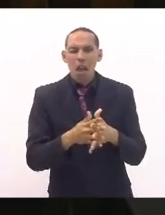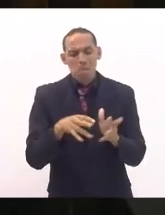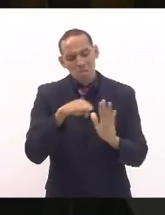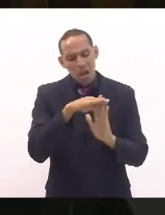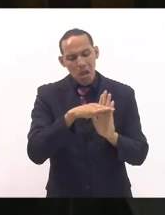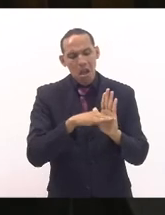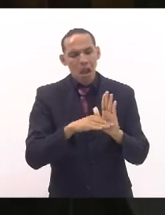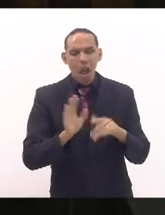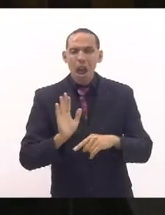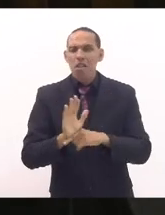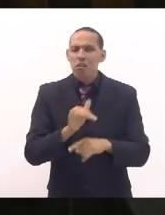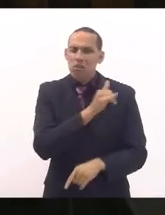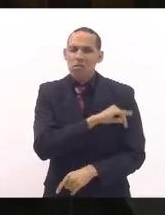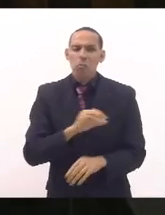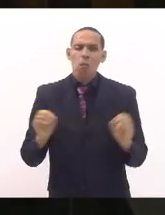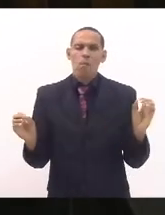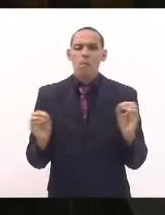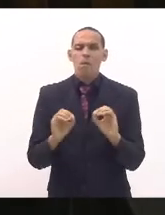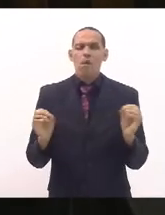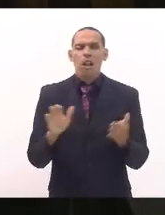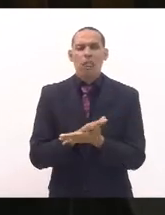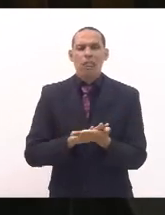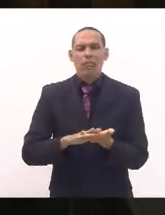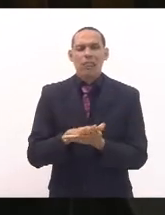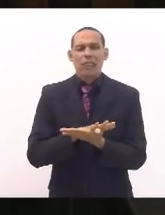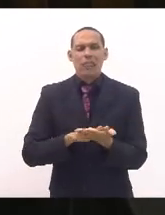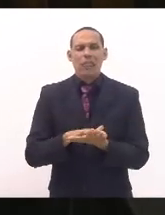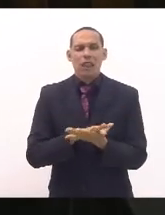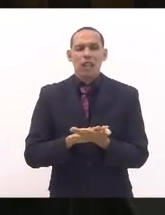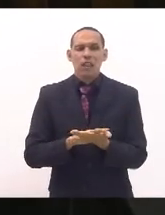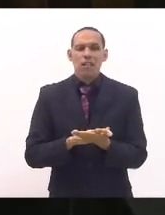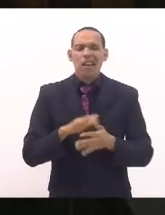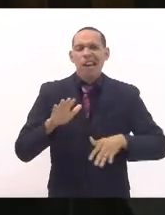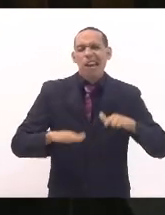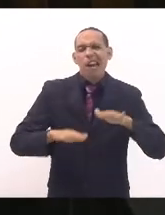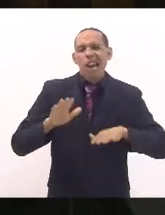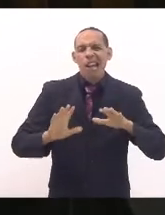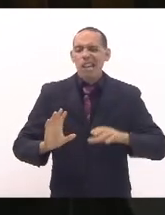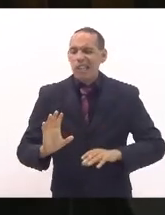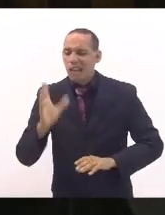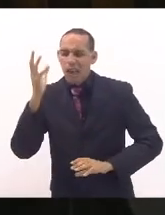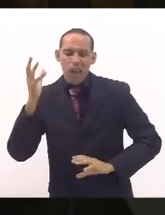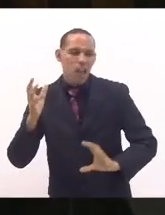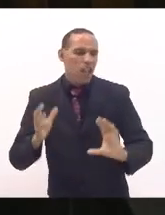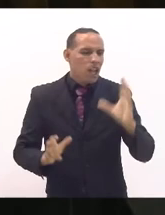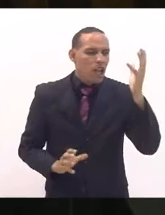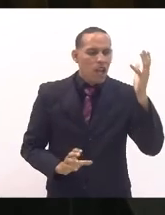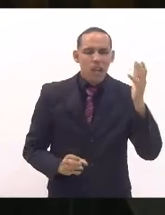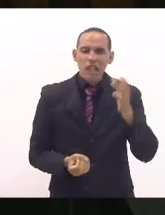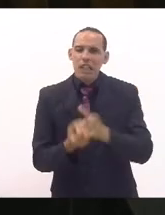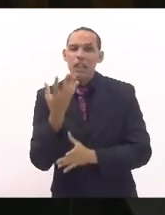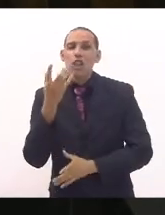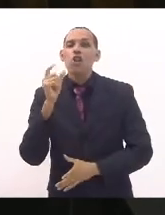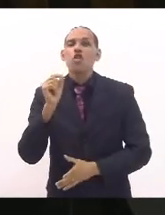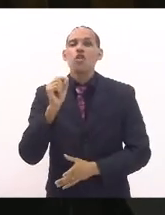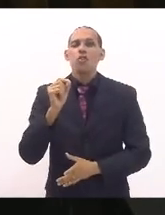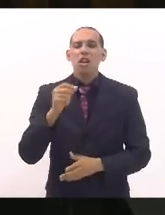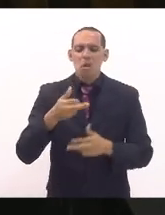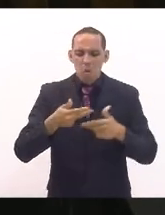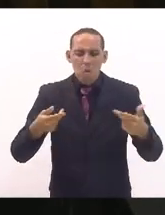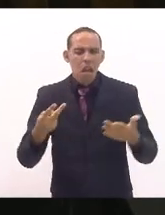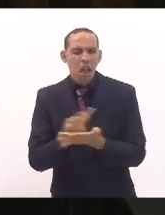Janeiro, muitas vezes para criar uma cortina de fumaça aos desmandos, aos malfeitos que o